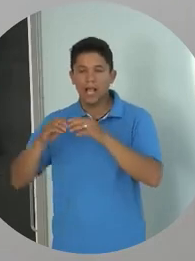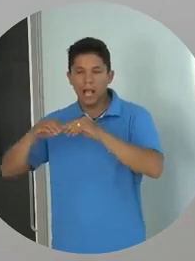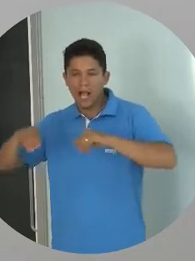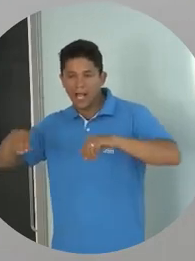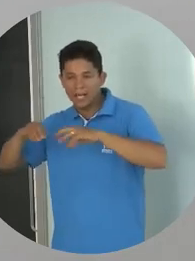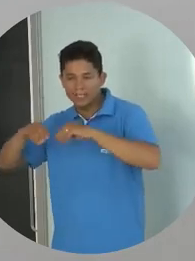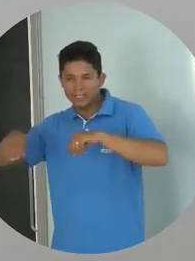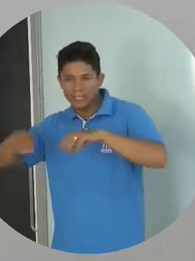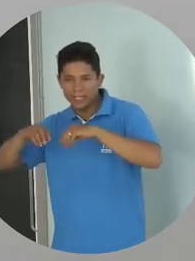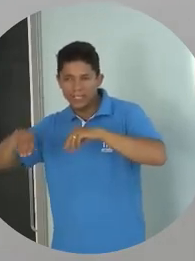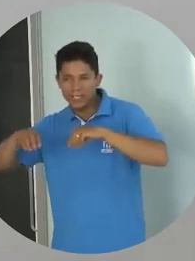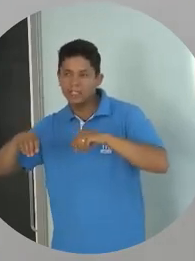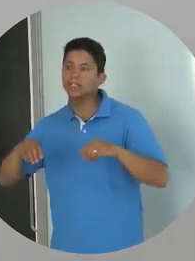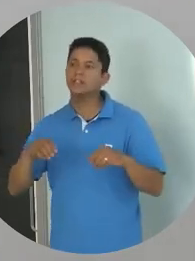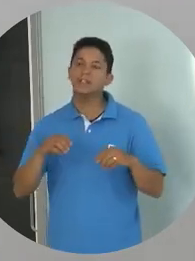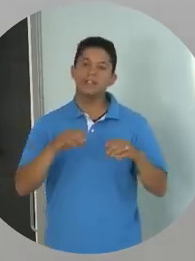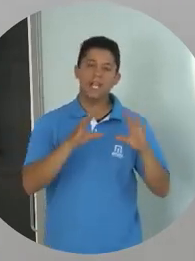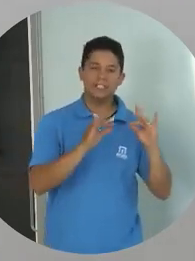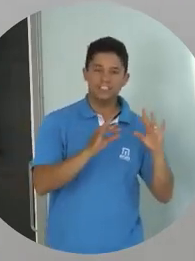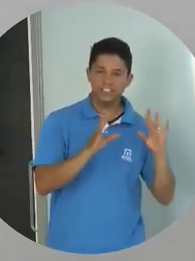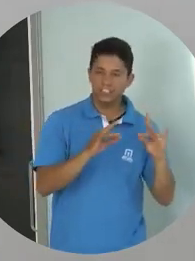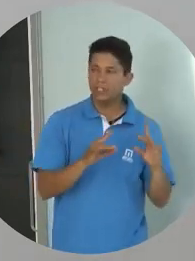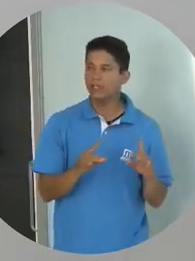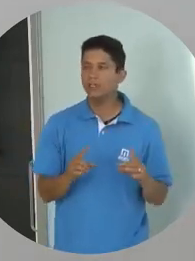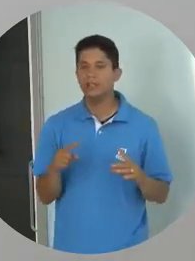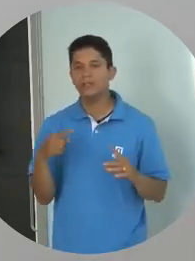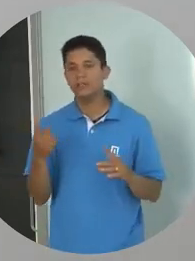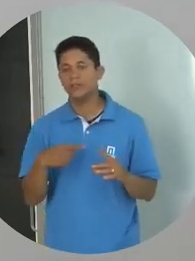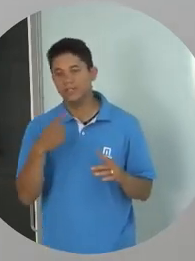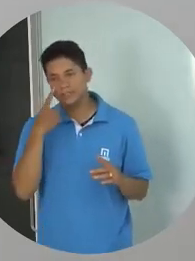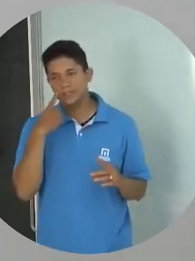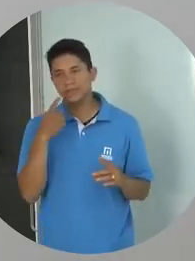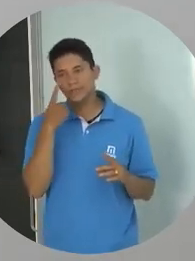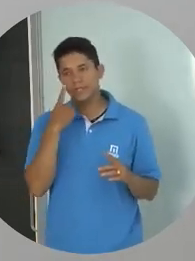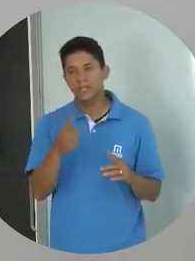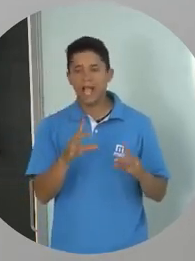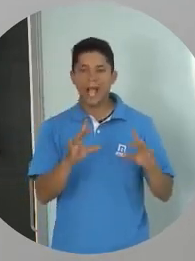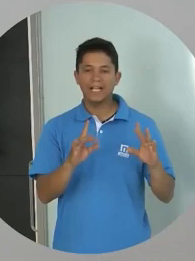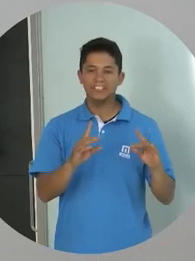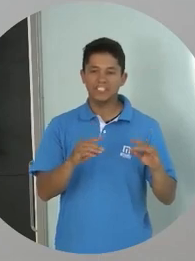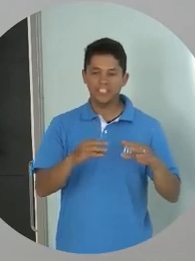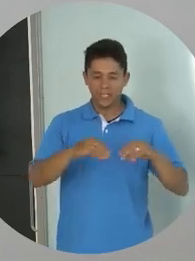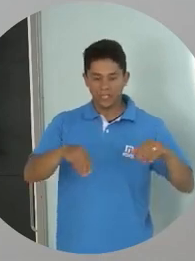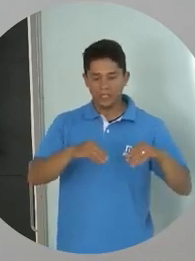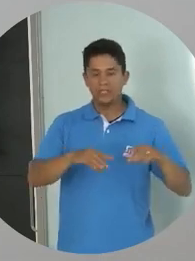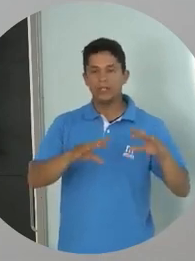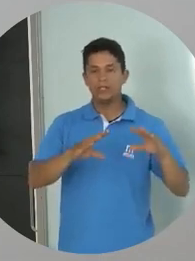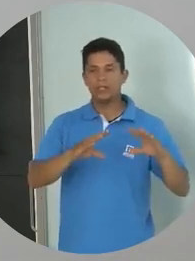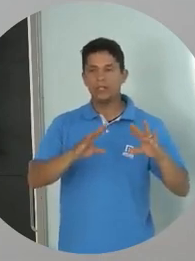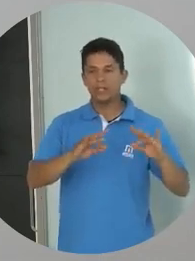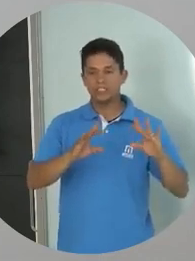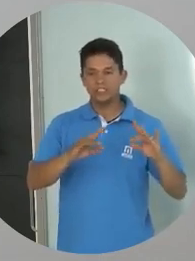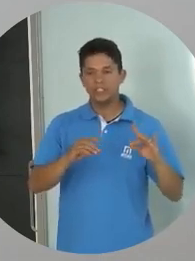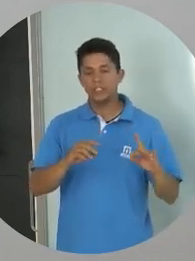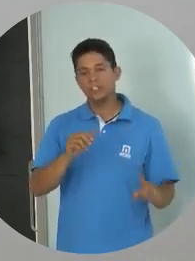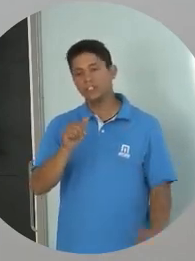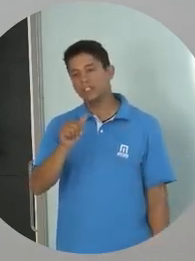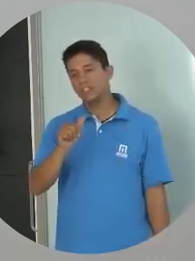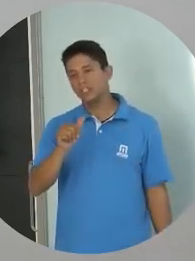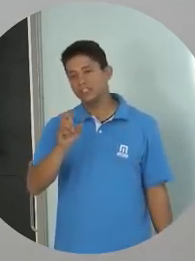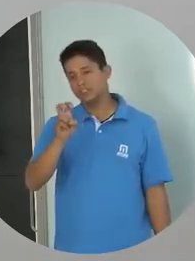gente tem uma estimativa de 15 a 20 litros por ponto de injeção, para estar gerando esse bulbo aí